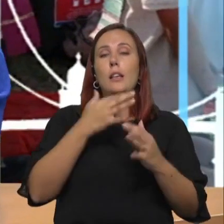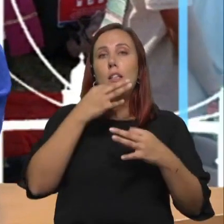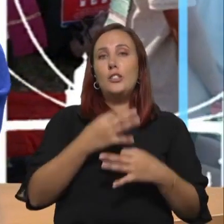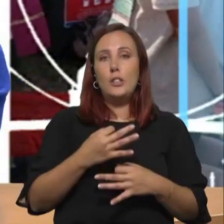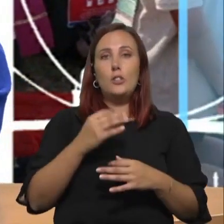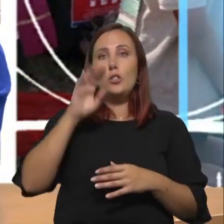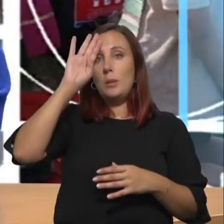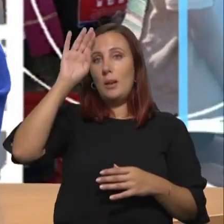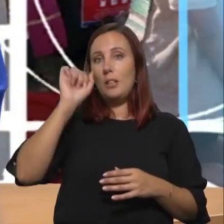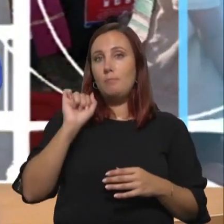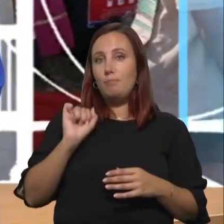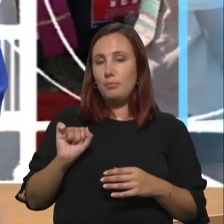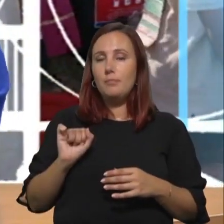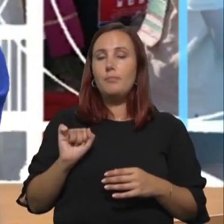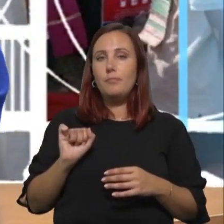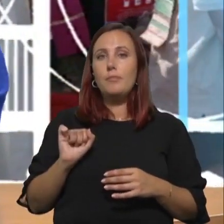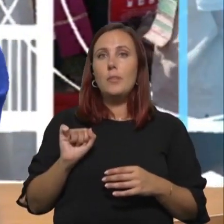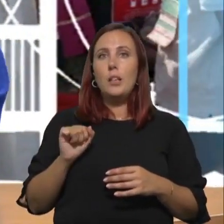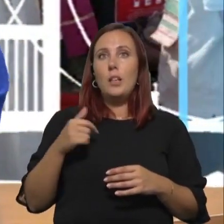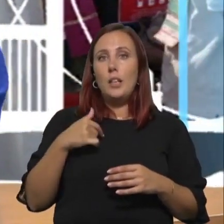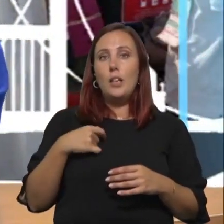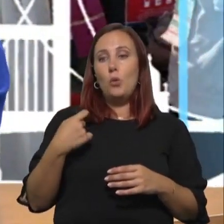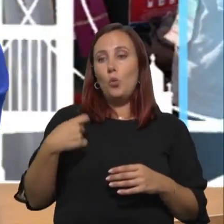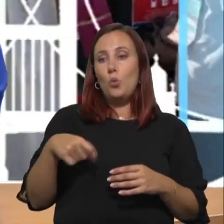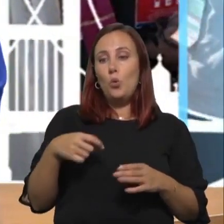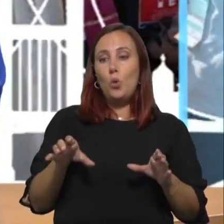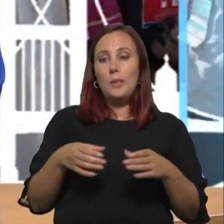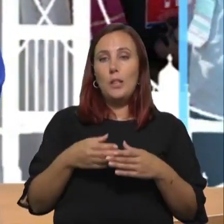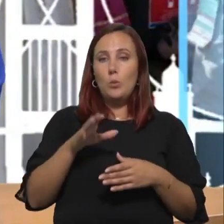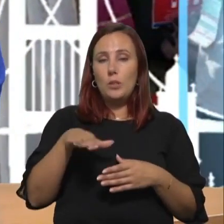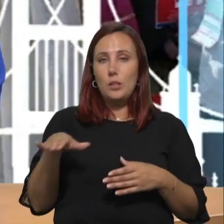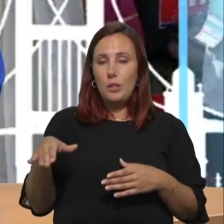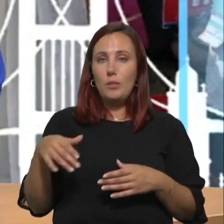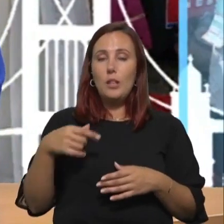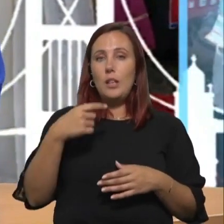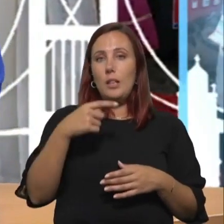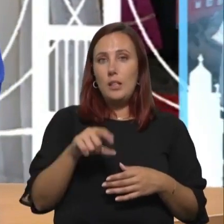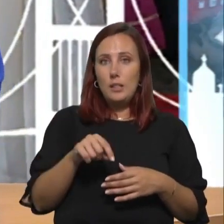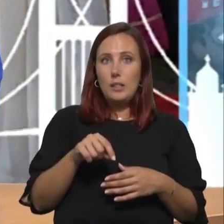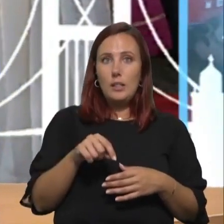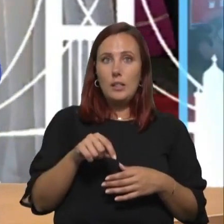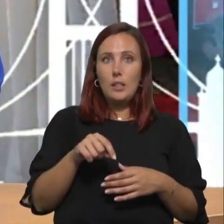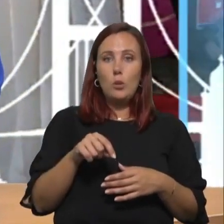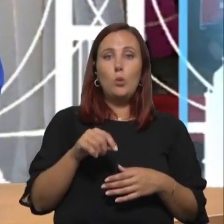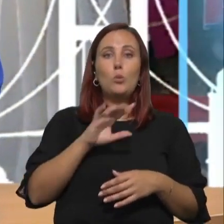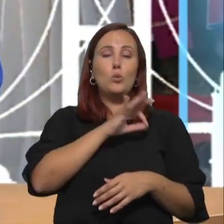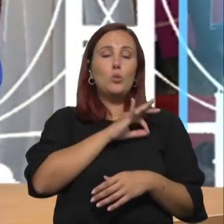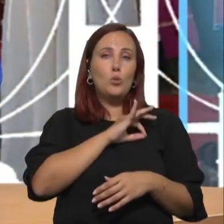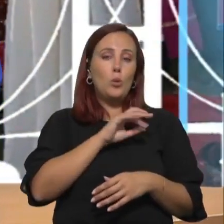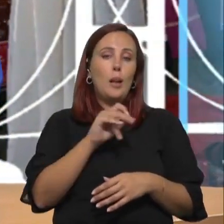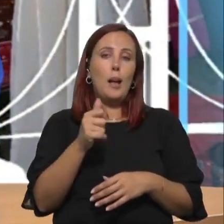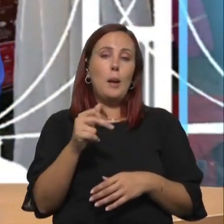também estou a presidir a Comissão Científica, e o Sr. Cônego José Pauleta Abreu à